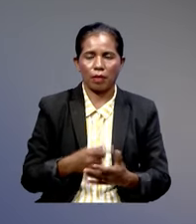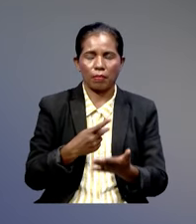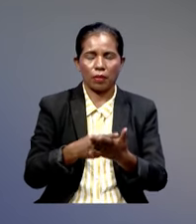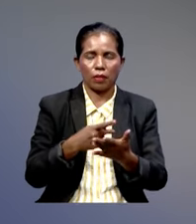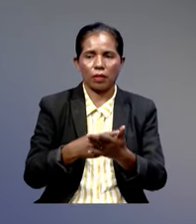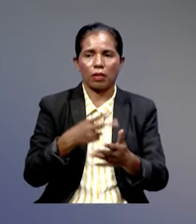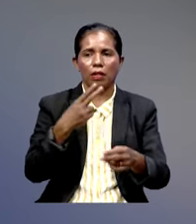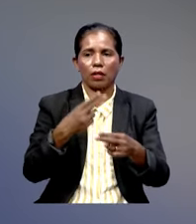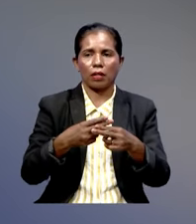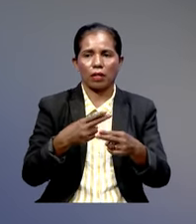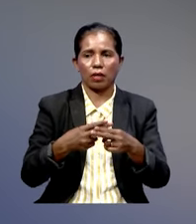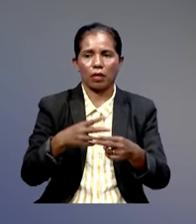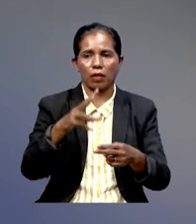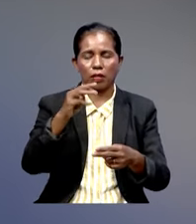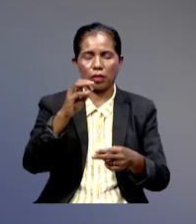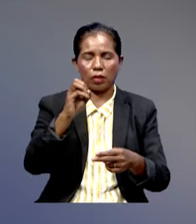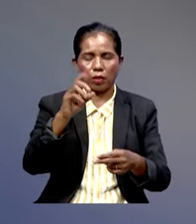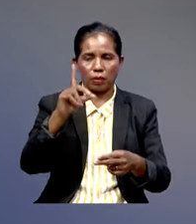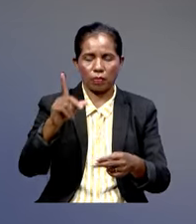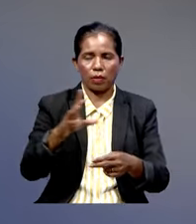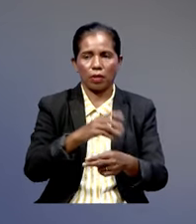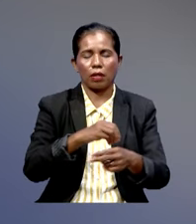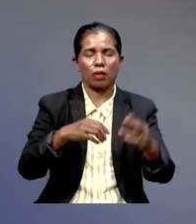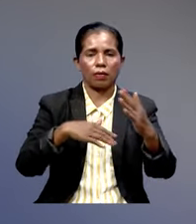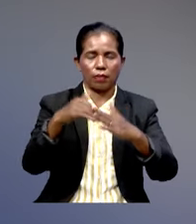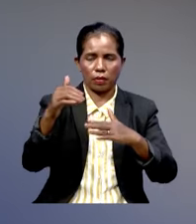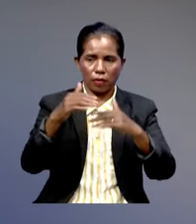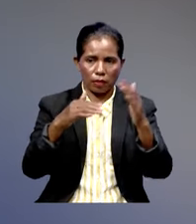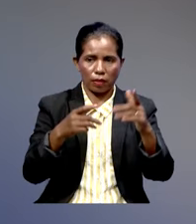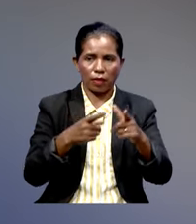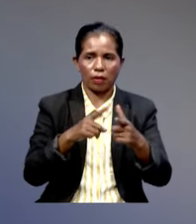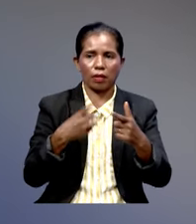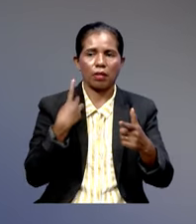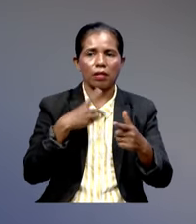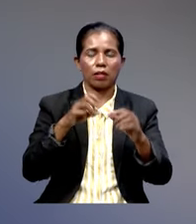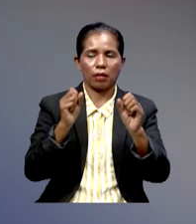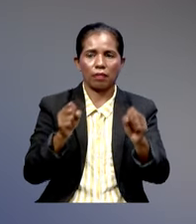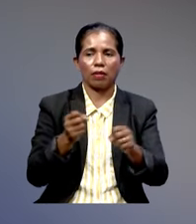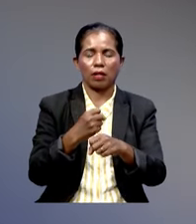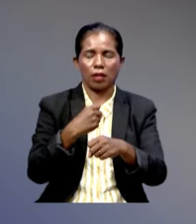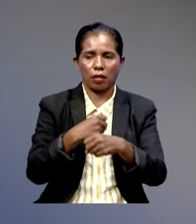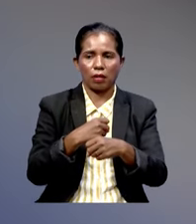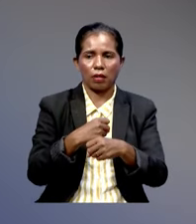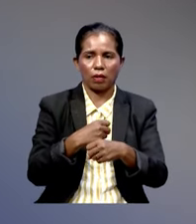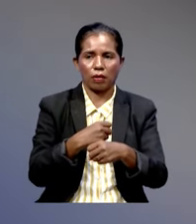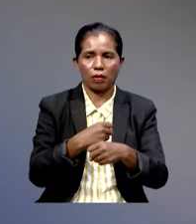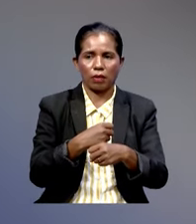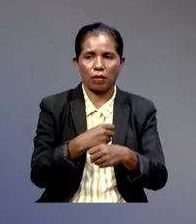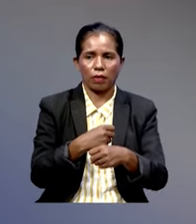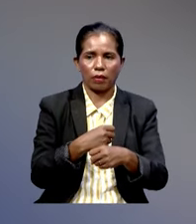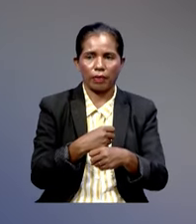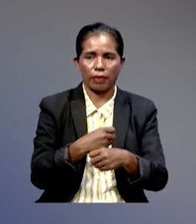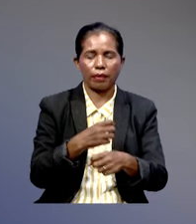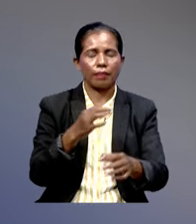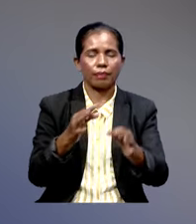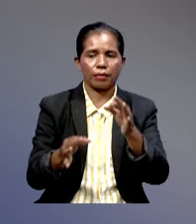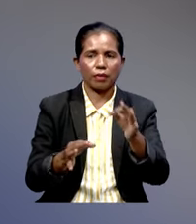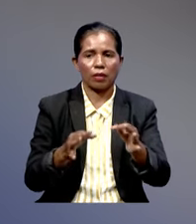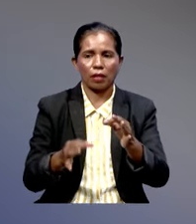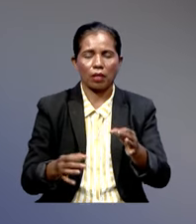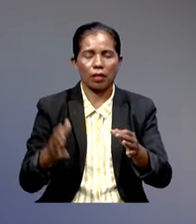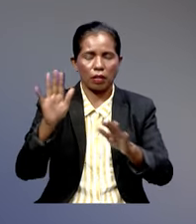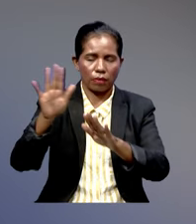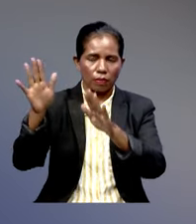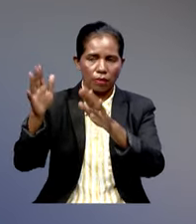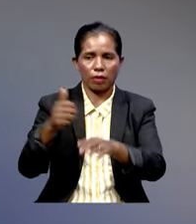anaran small scale rural infrastructure. E ita consegue halo duni dari estrada rural